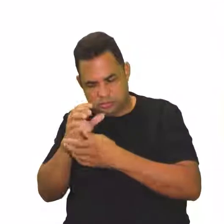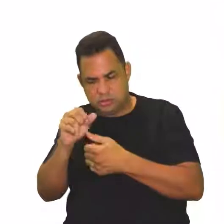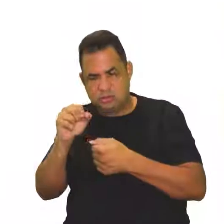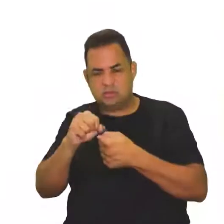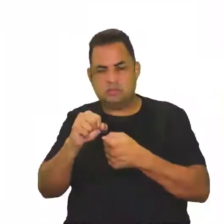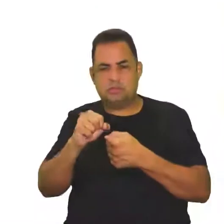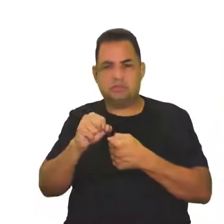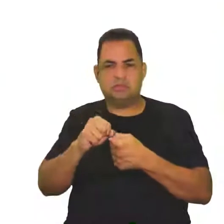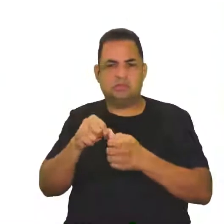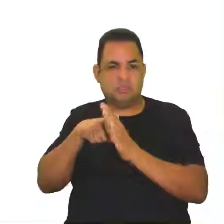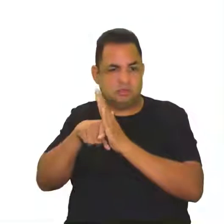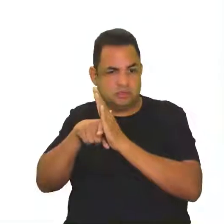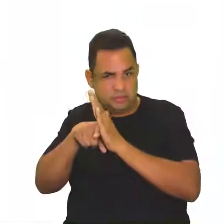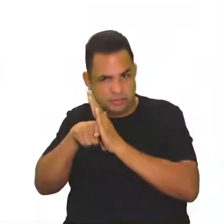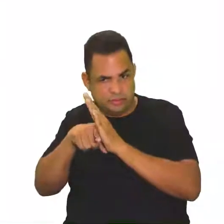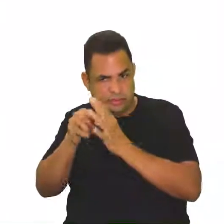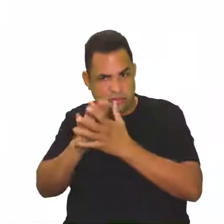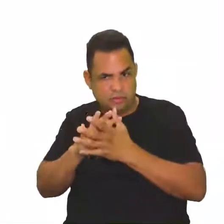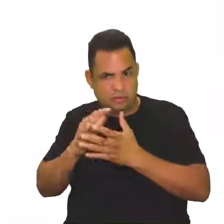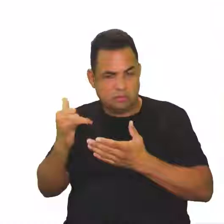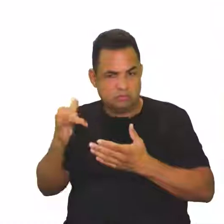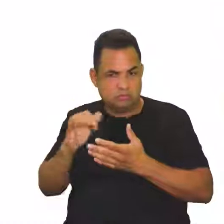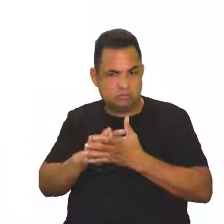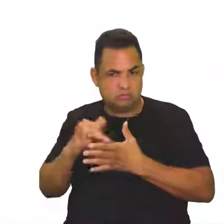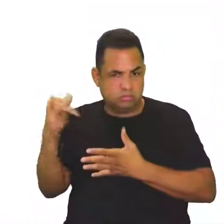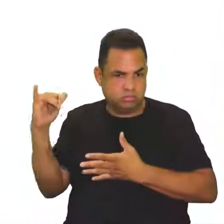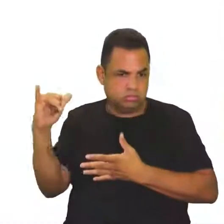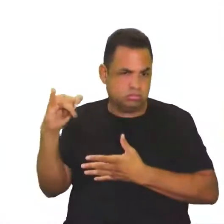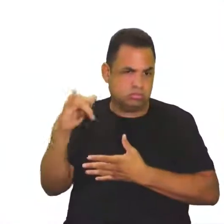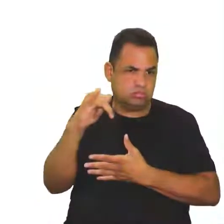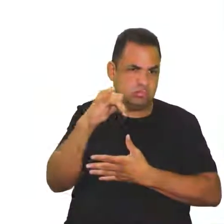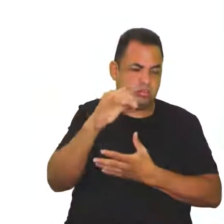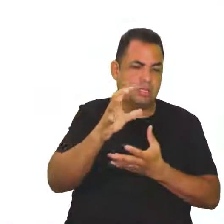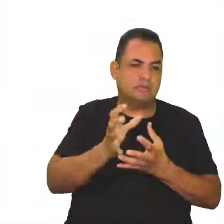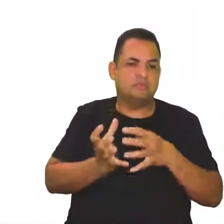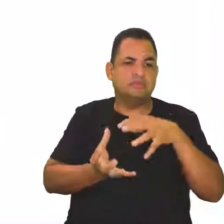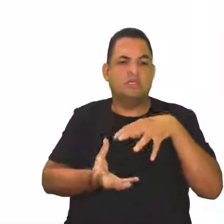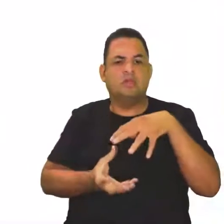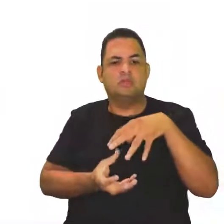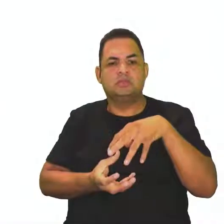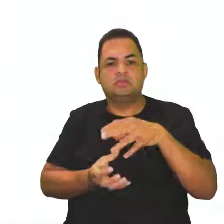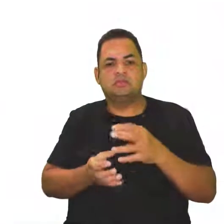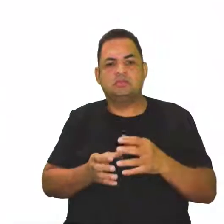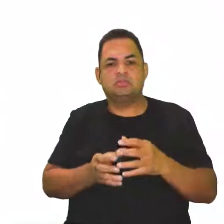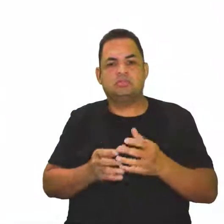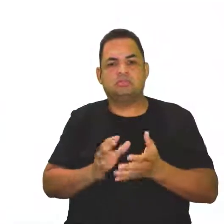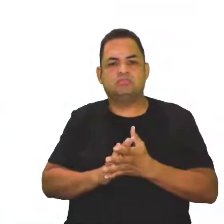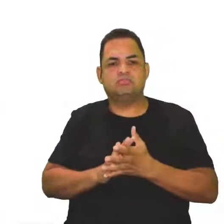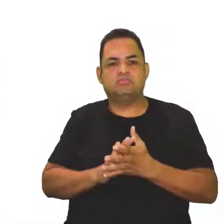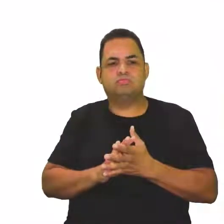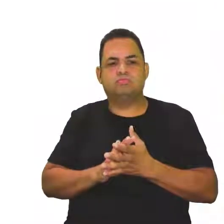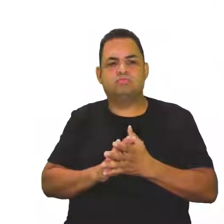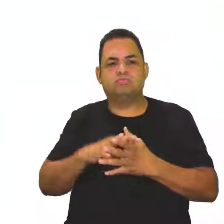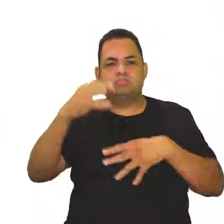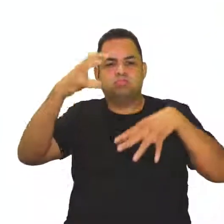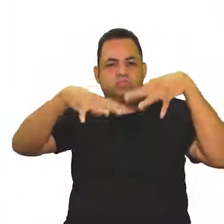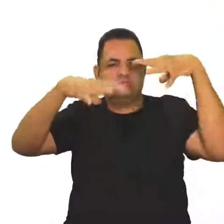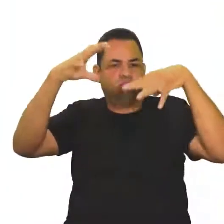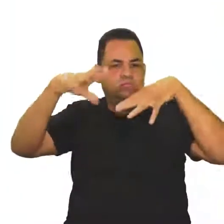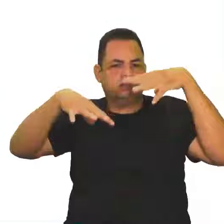e balões mostram que as nuvens de tempestades responsáveis pelos